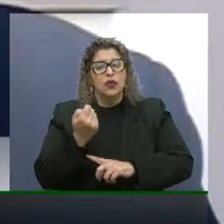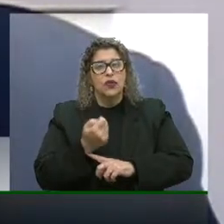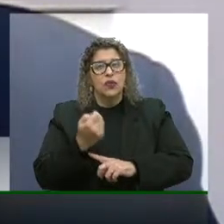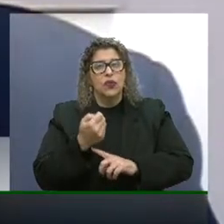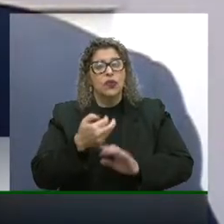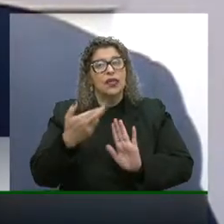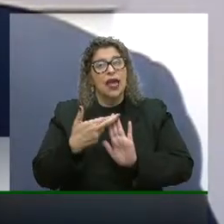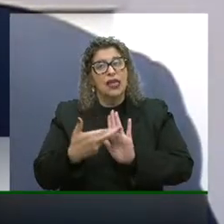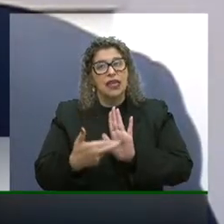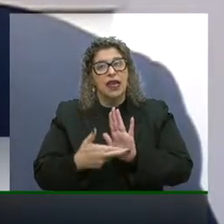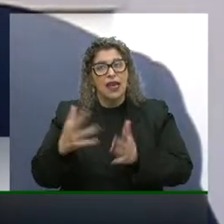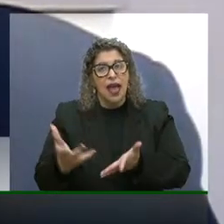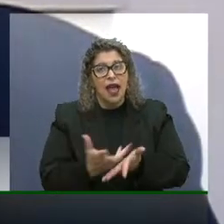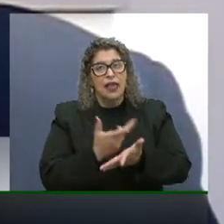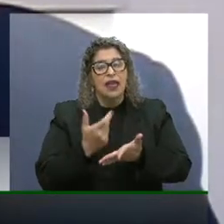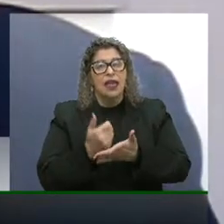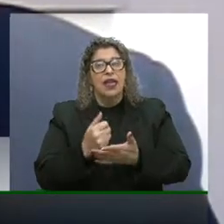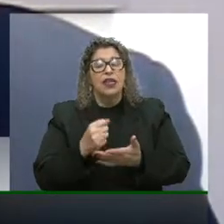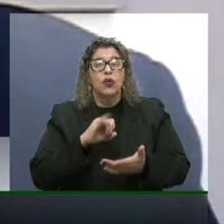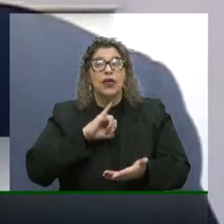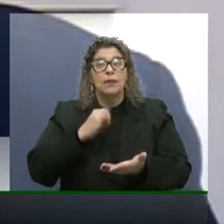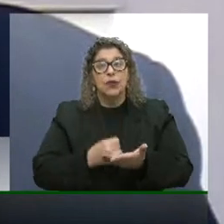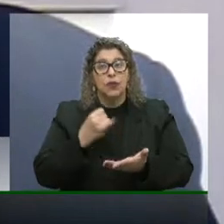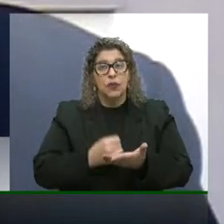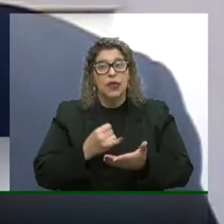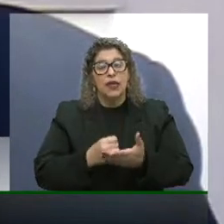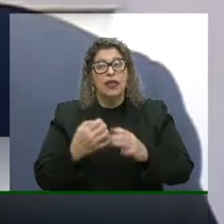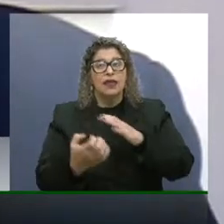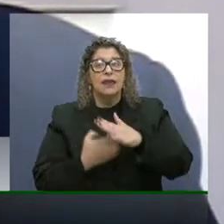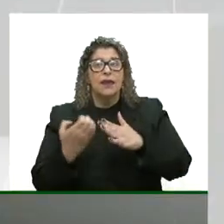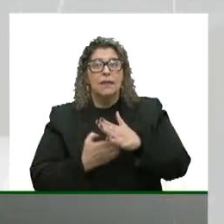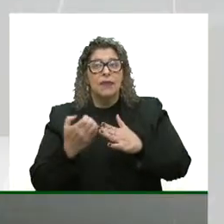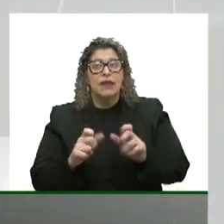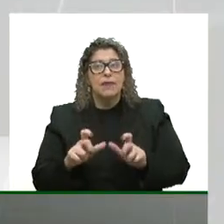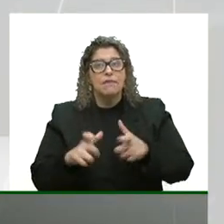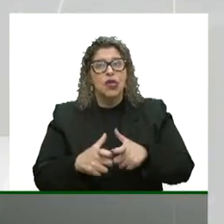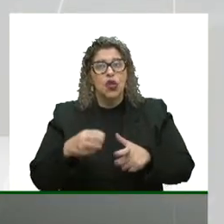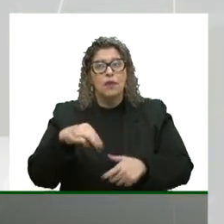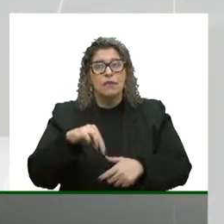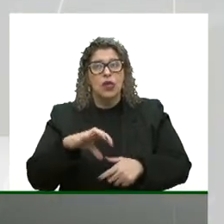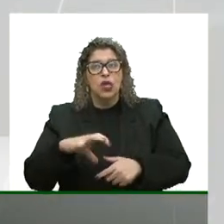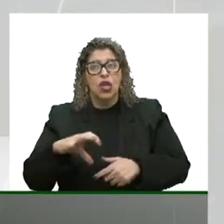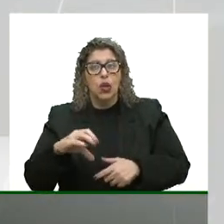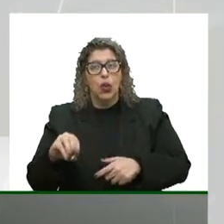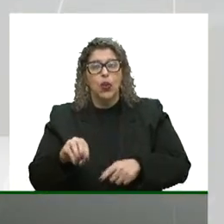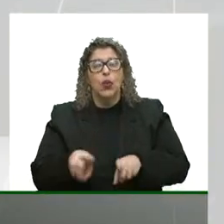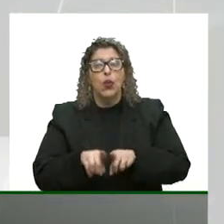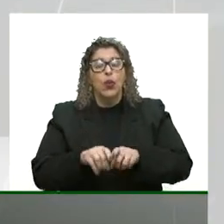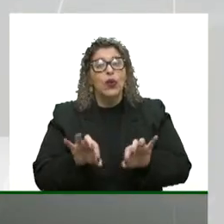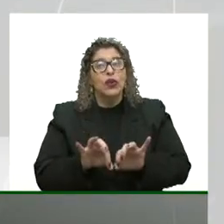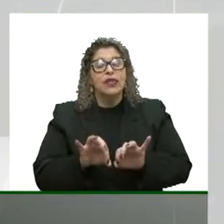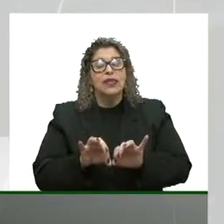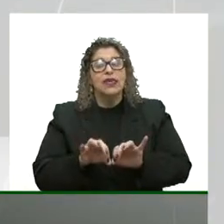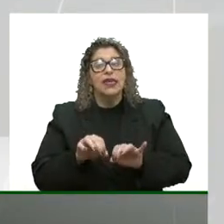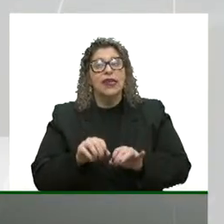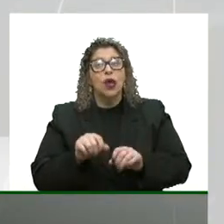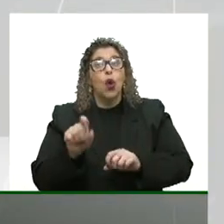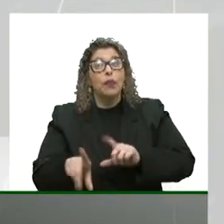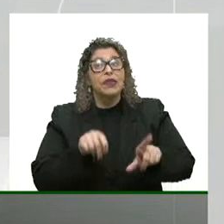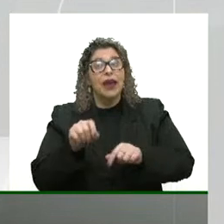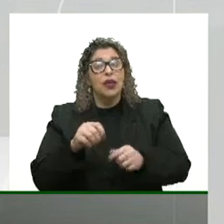especial unificado de arrecadação de tributos e contribuições devidos pelas micro e pequenas empresas e empresas de pequeno porte simples nacional, a